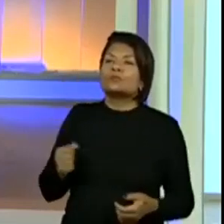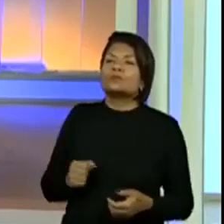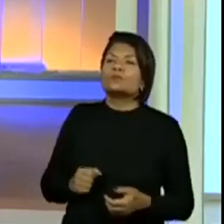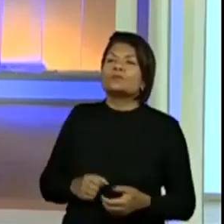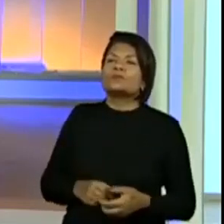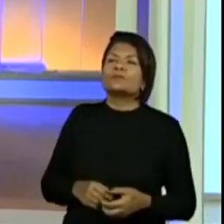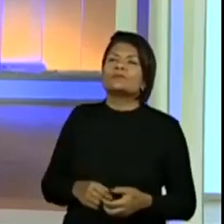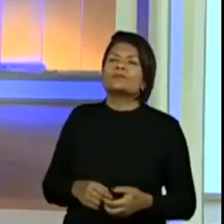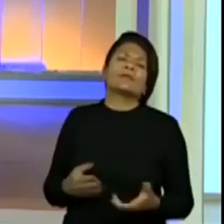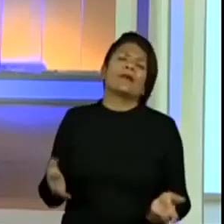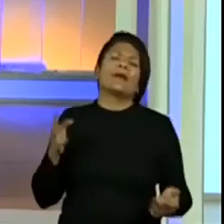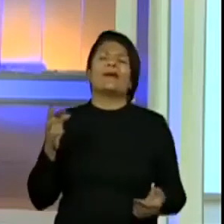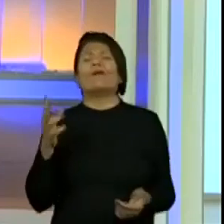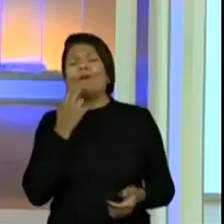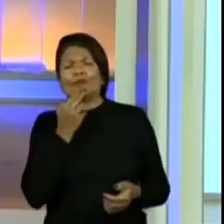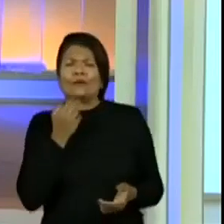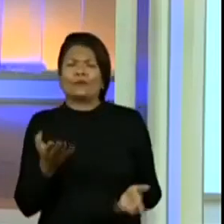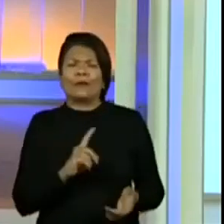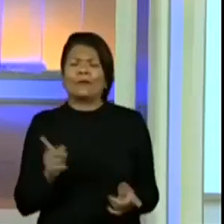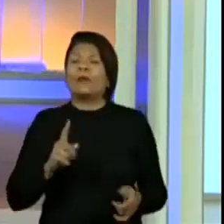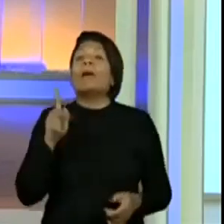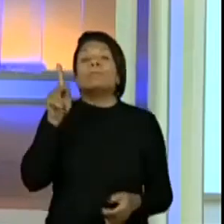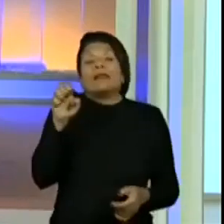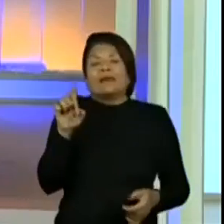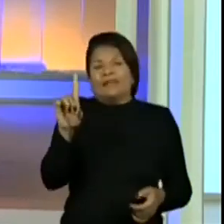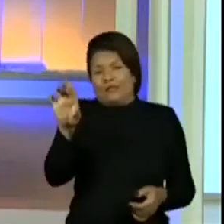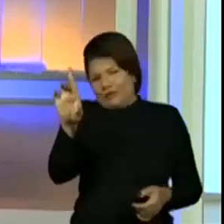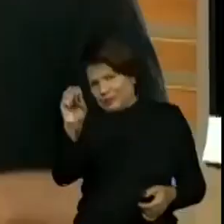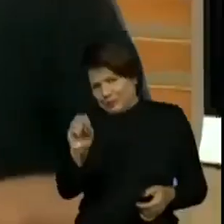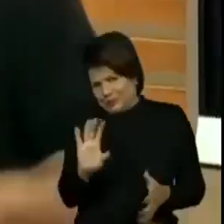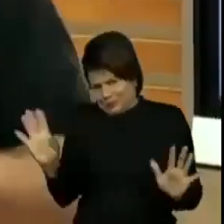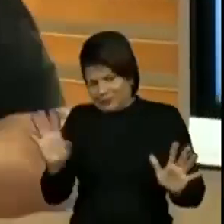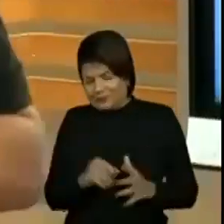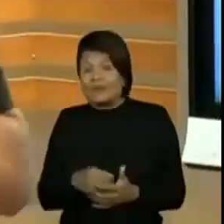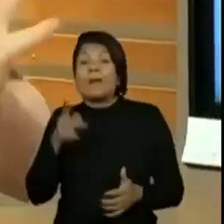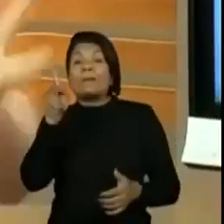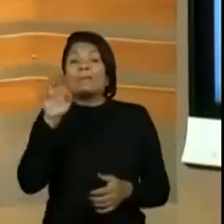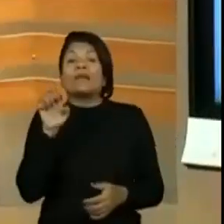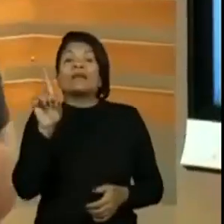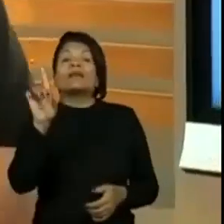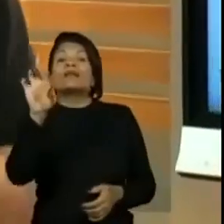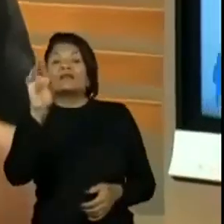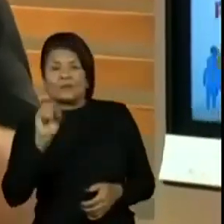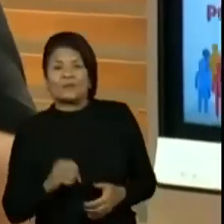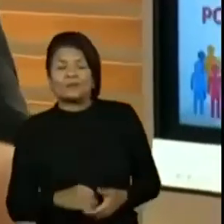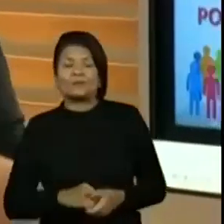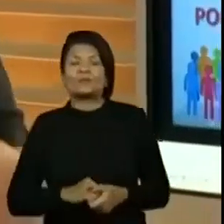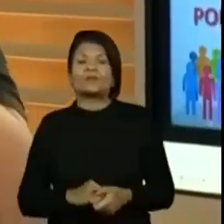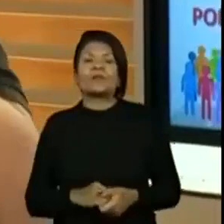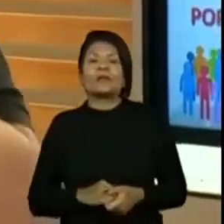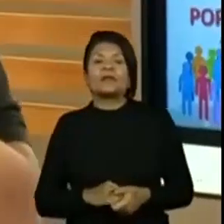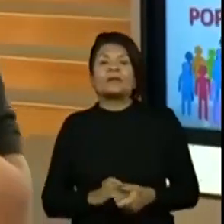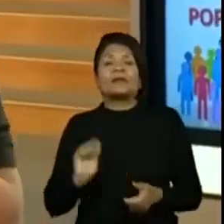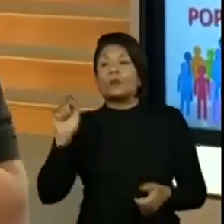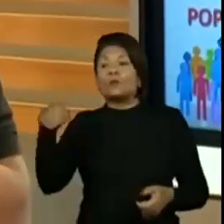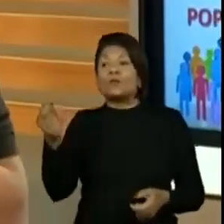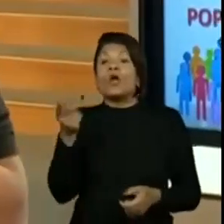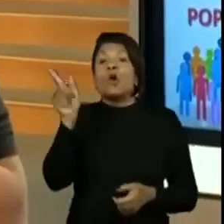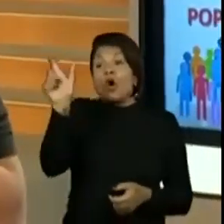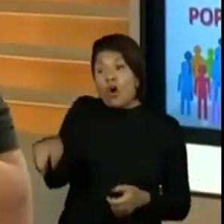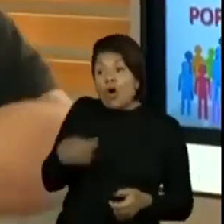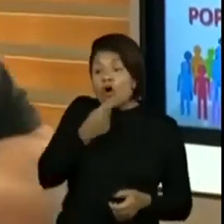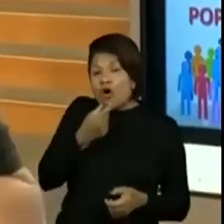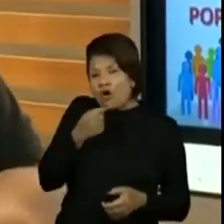Não, Rodrigo não, né, gente? Pedro, vai ser o Pedro. Pronto. Pedro falou, vai ser o Pedro. Pedro era um